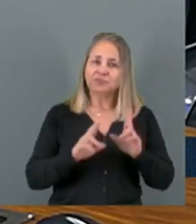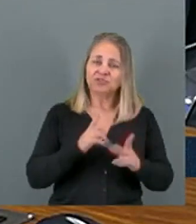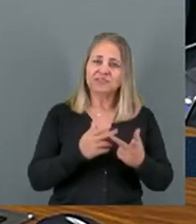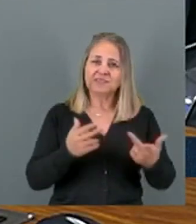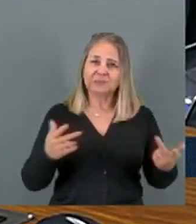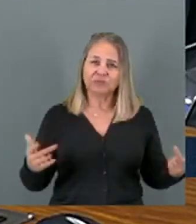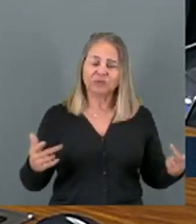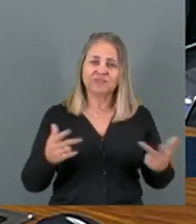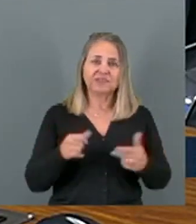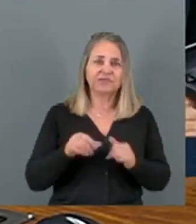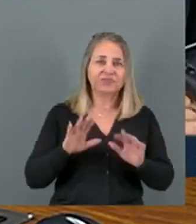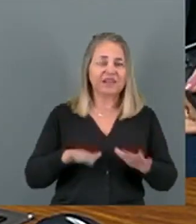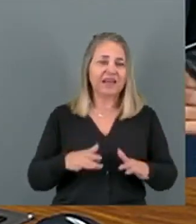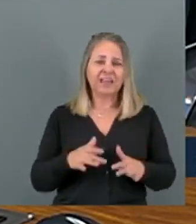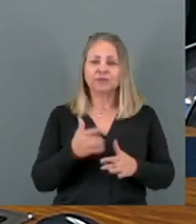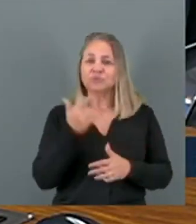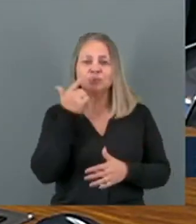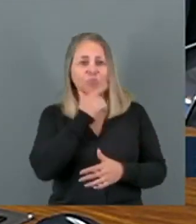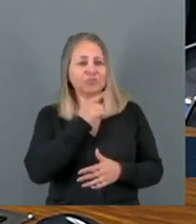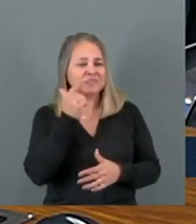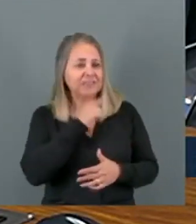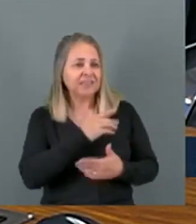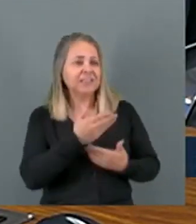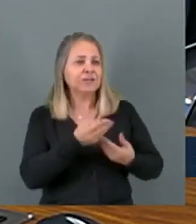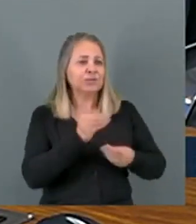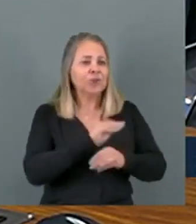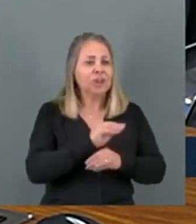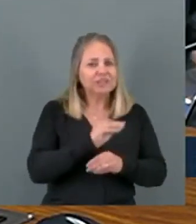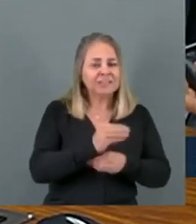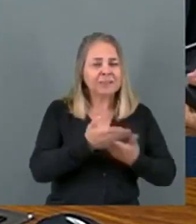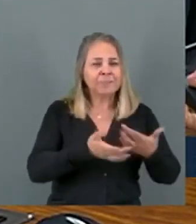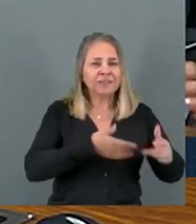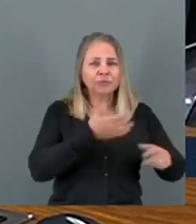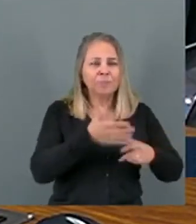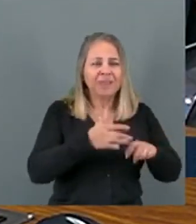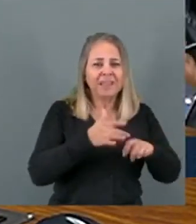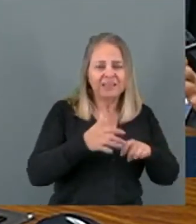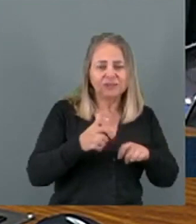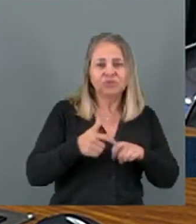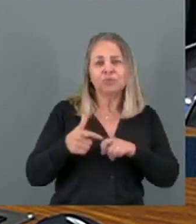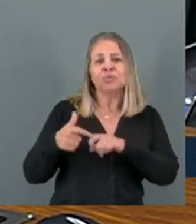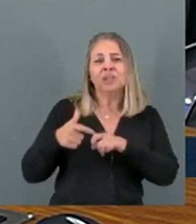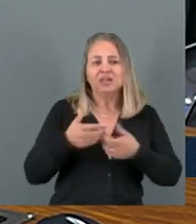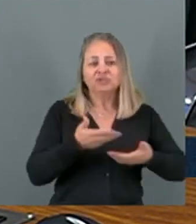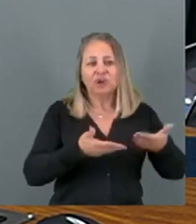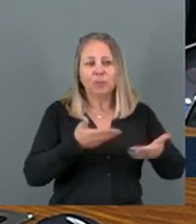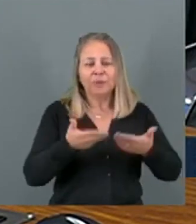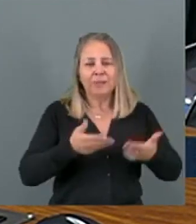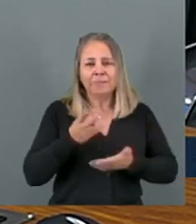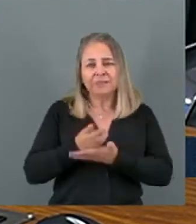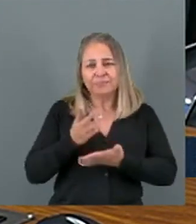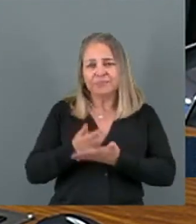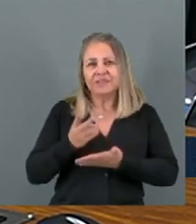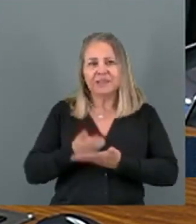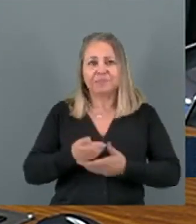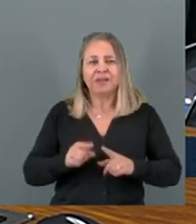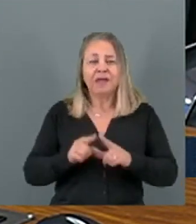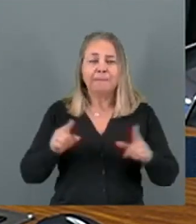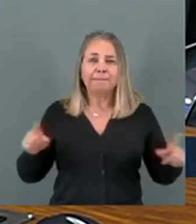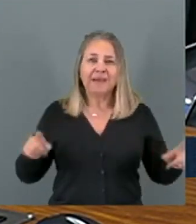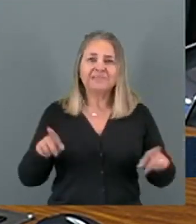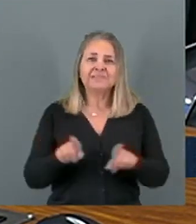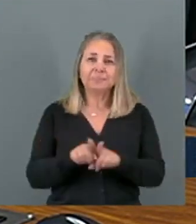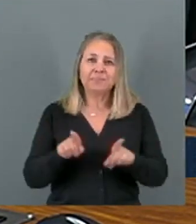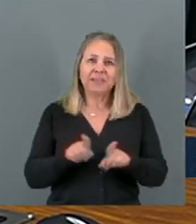ficaram sem assistência contínua, que muitos transtornos mentais precisam de acompanhamento crônico, contínuo, mas também até por questões